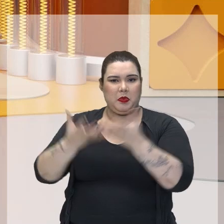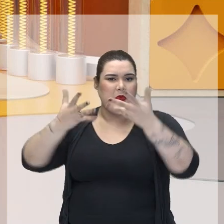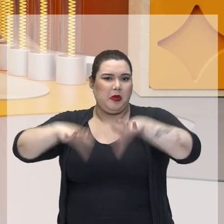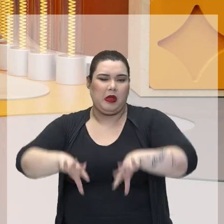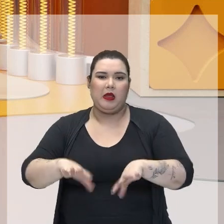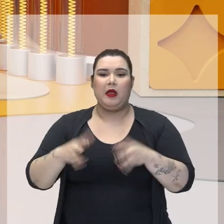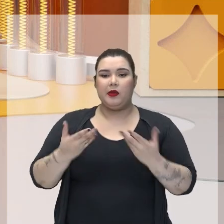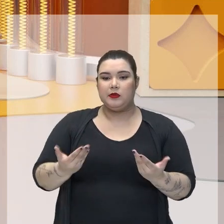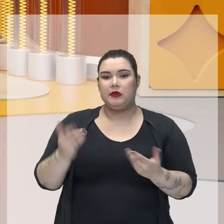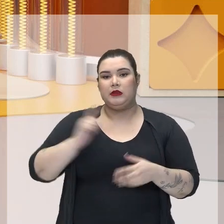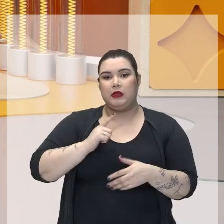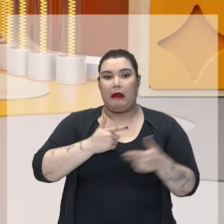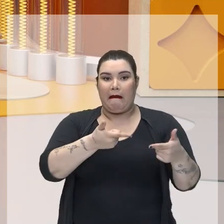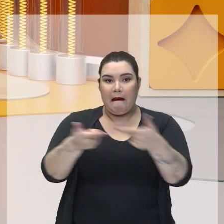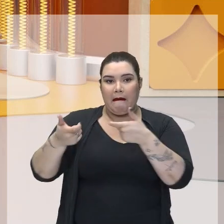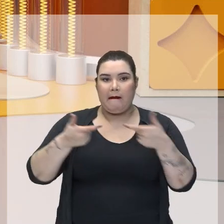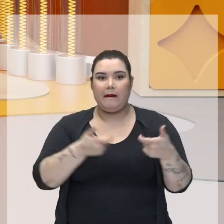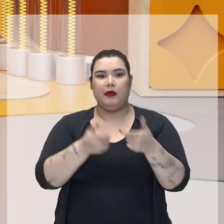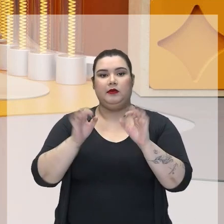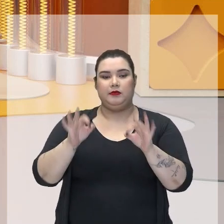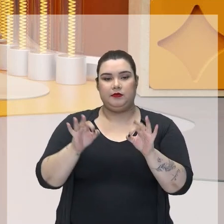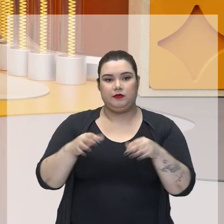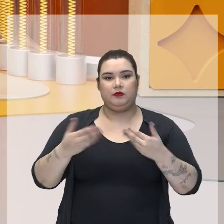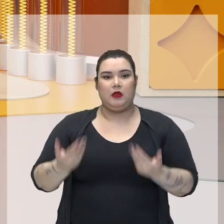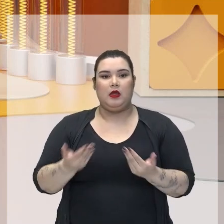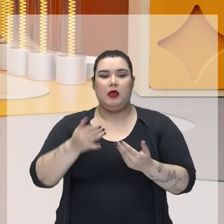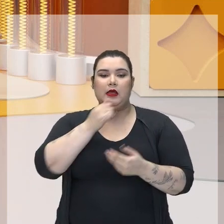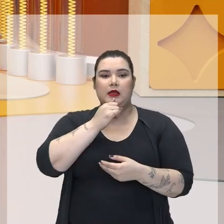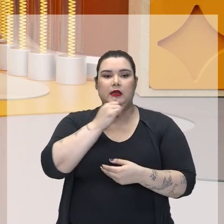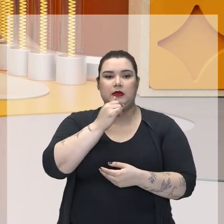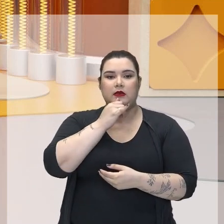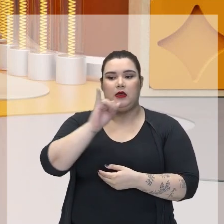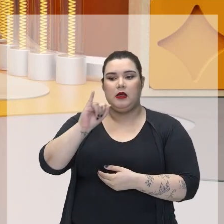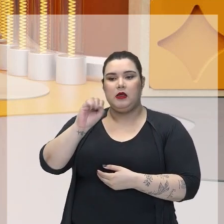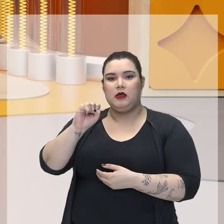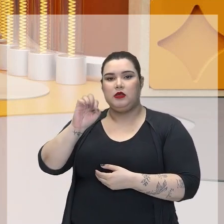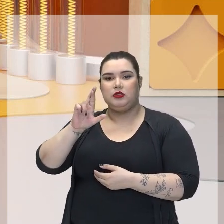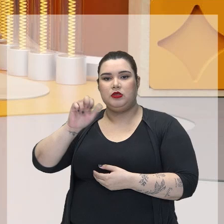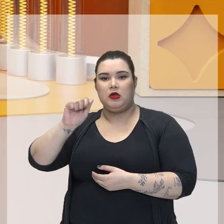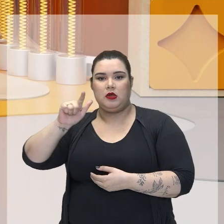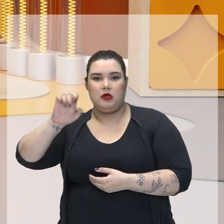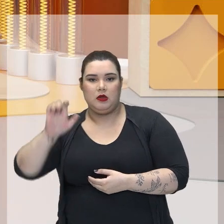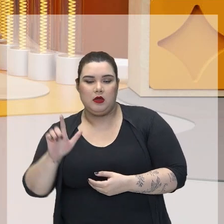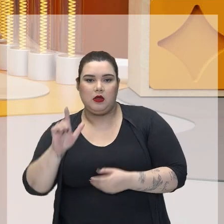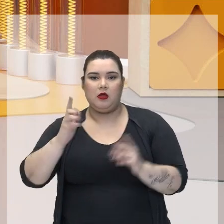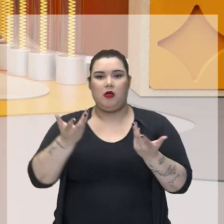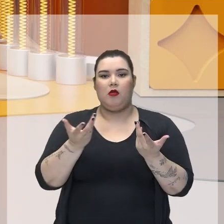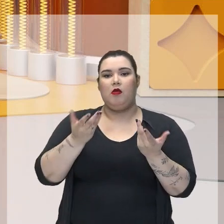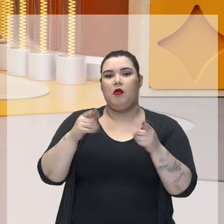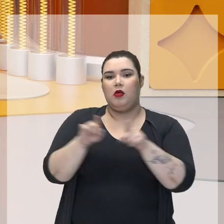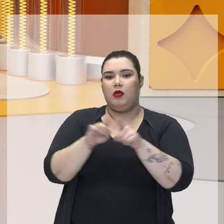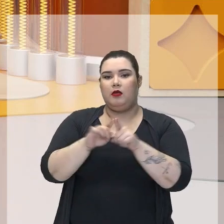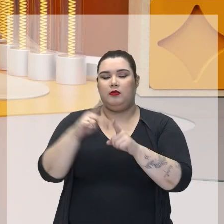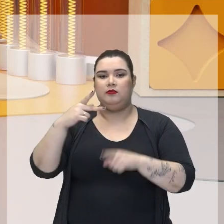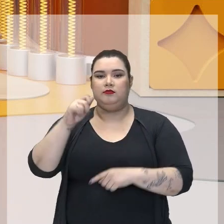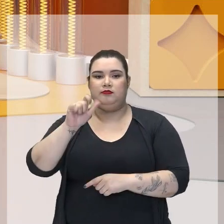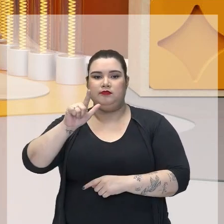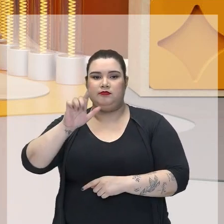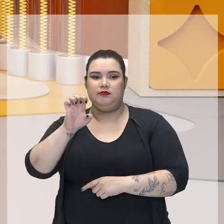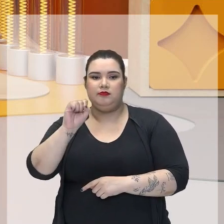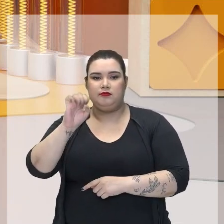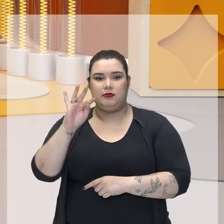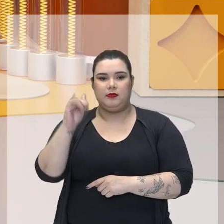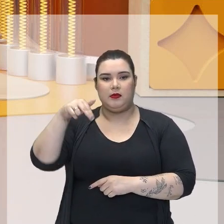envolve questão de guerra, né? Israel e Palestina durante um tempo. A gente tem aqui rivalidades na Ruanda, né?